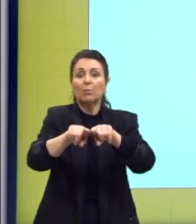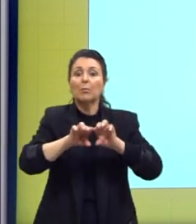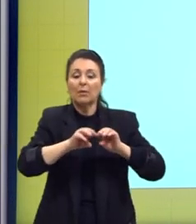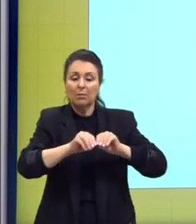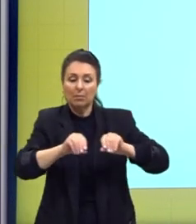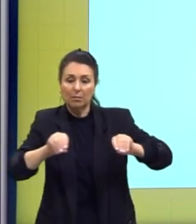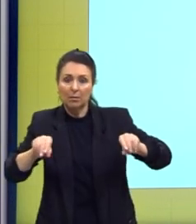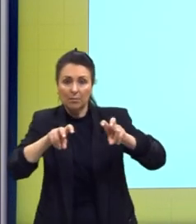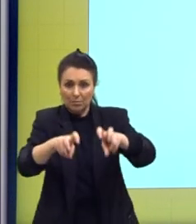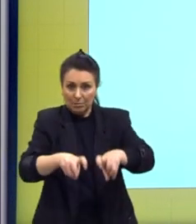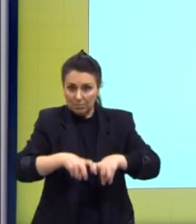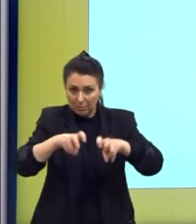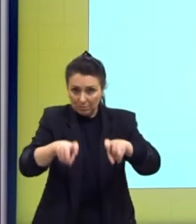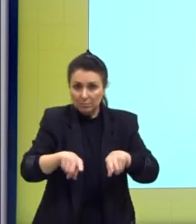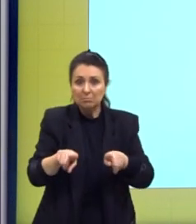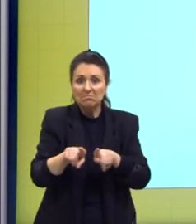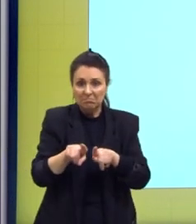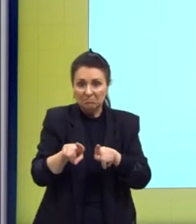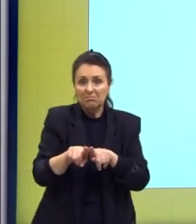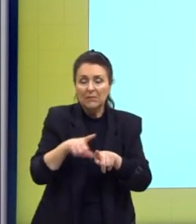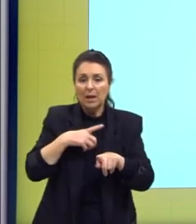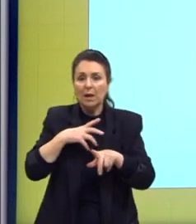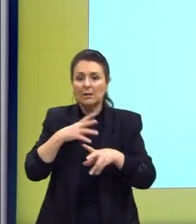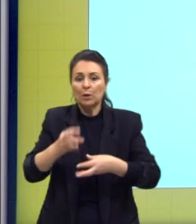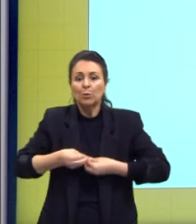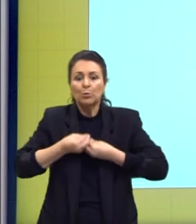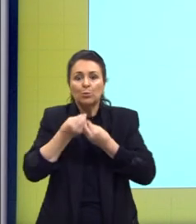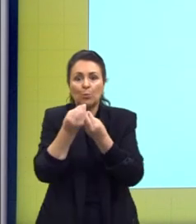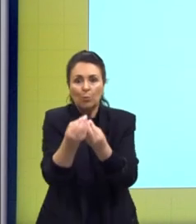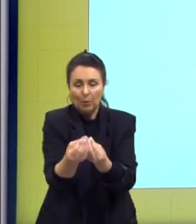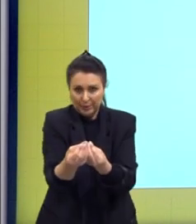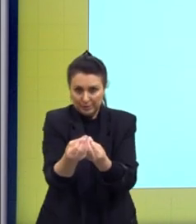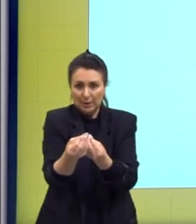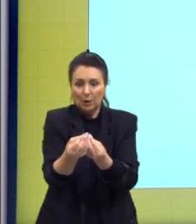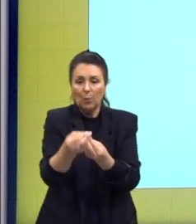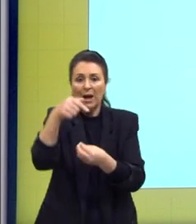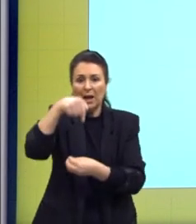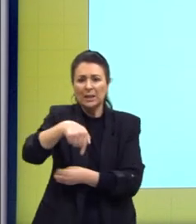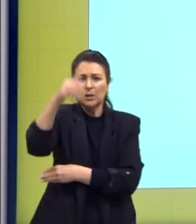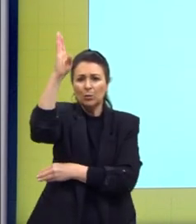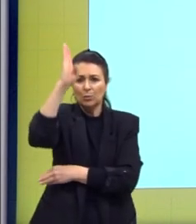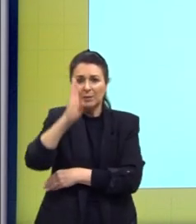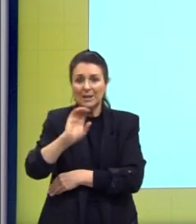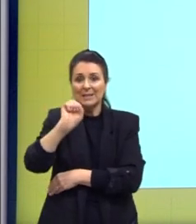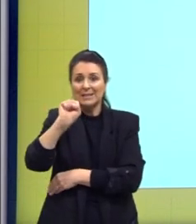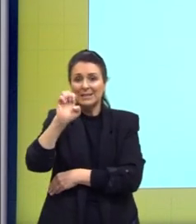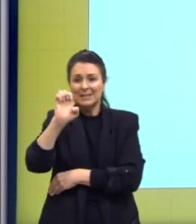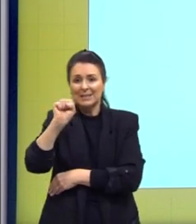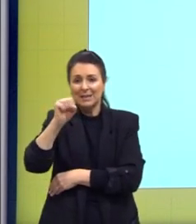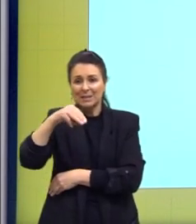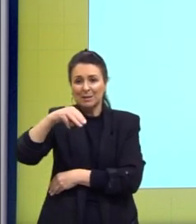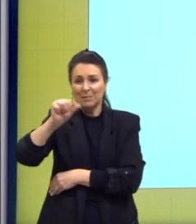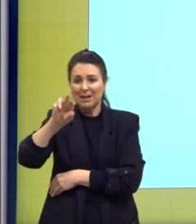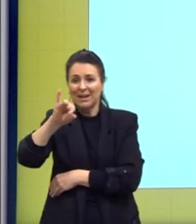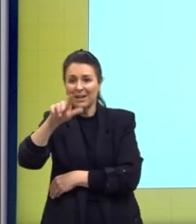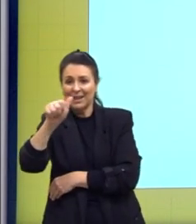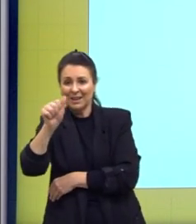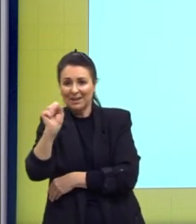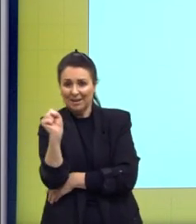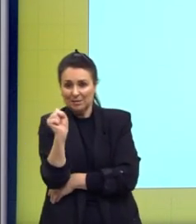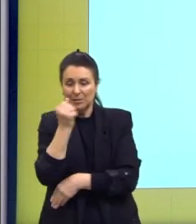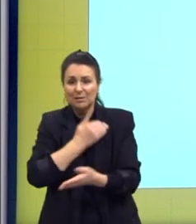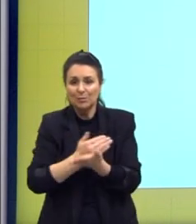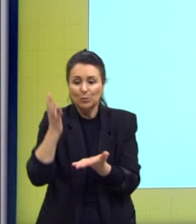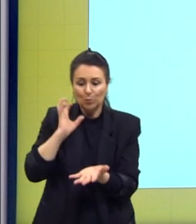as terras né de camponeses essas doações e nas colônias né no Brasil foi marcado pela sesmarias no início da